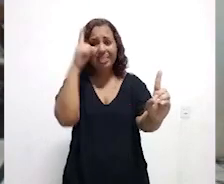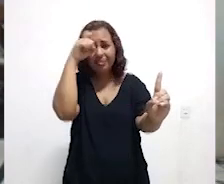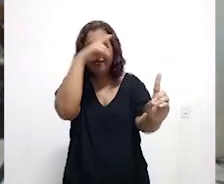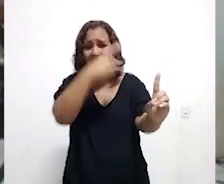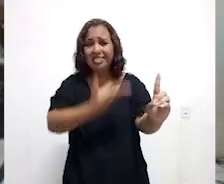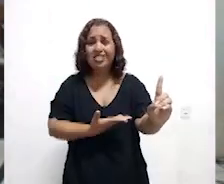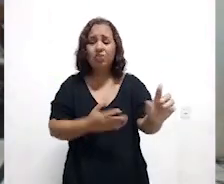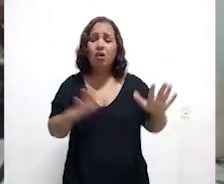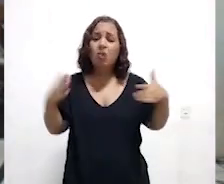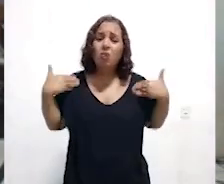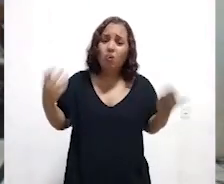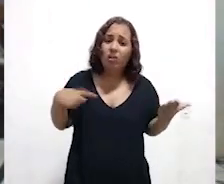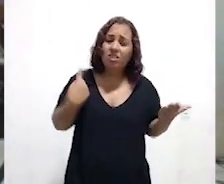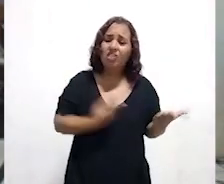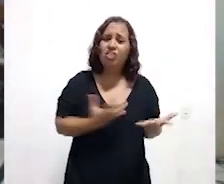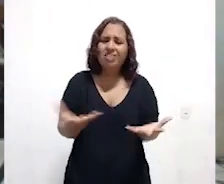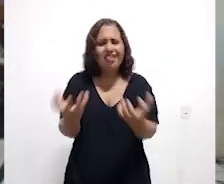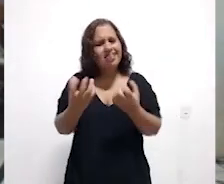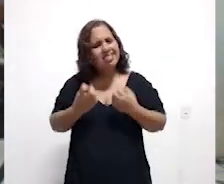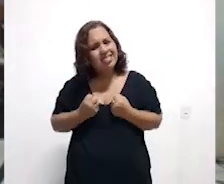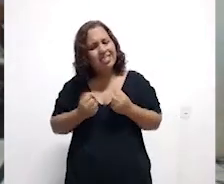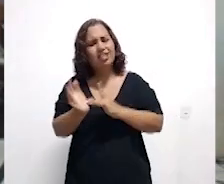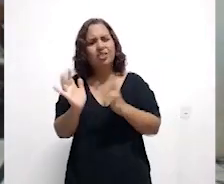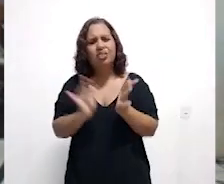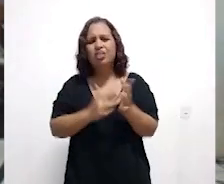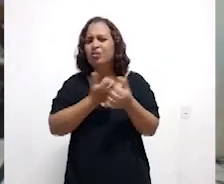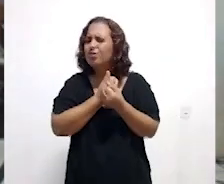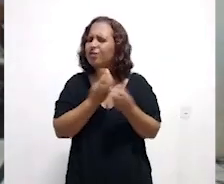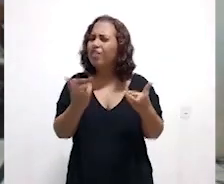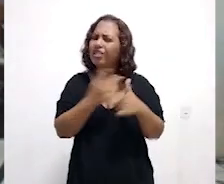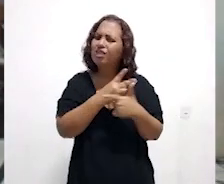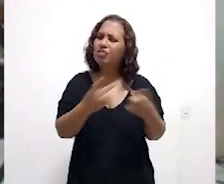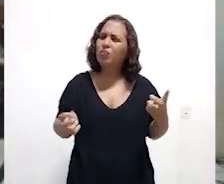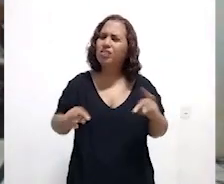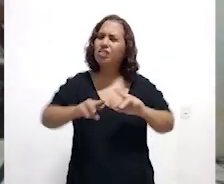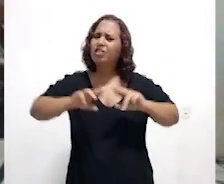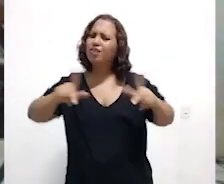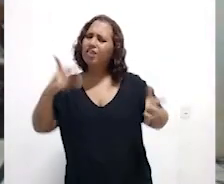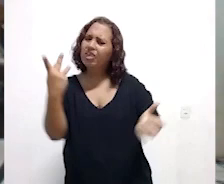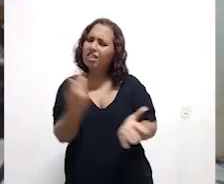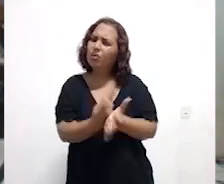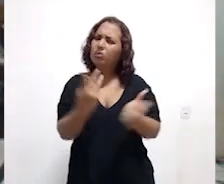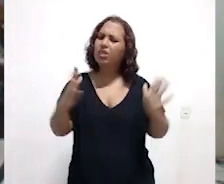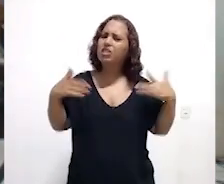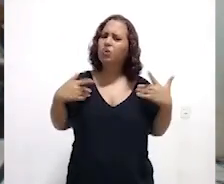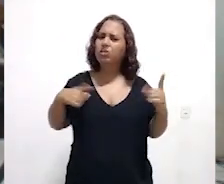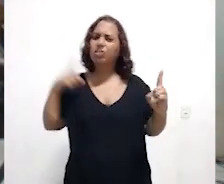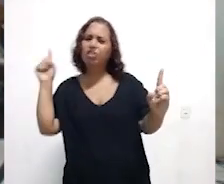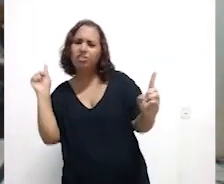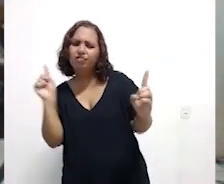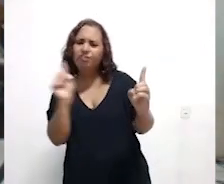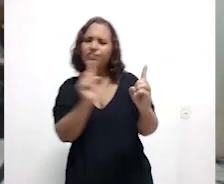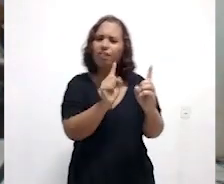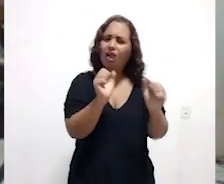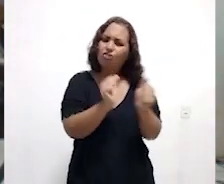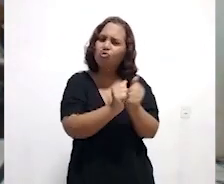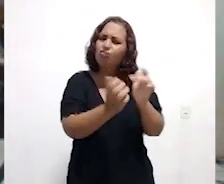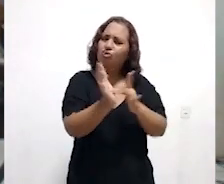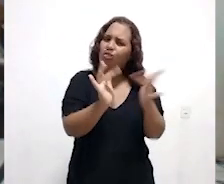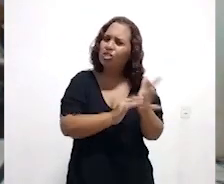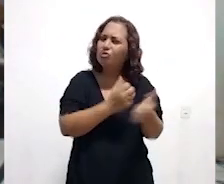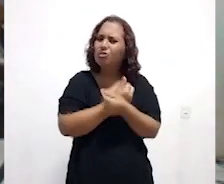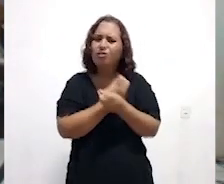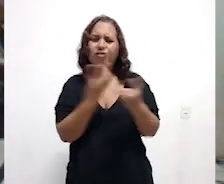estranha acontece, né? Quando a gente tenta seguir pelo caminho certo, quando a gente vai até Cristo, muita coisa parece dar errado